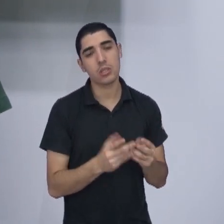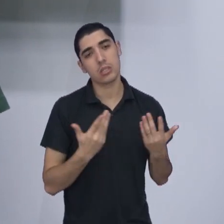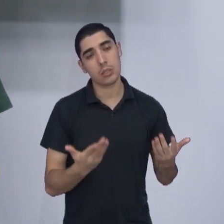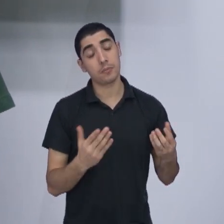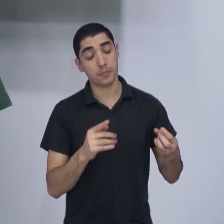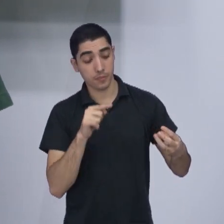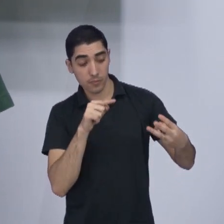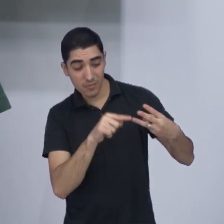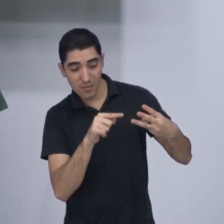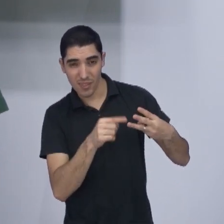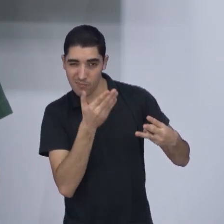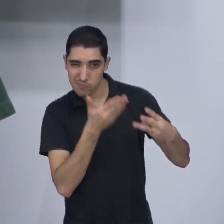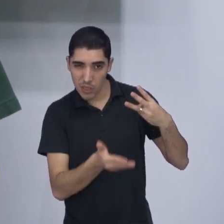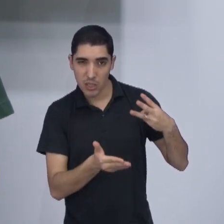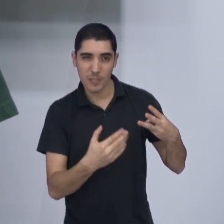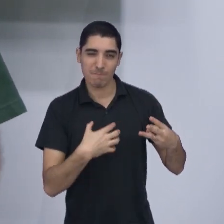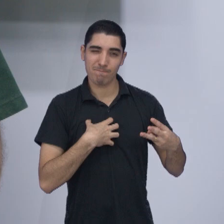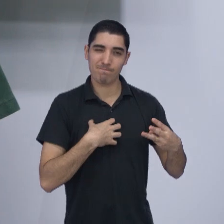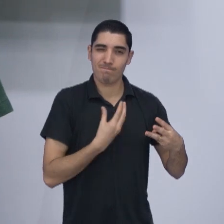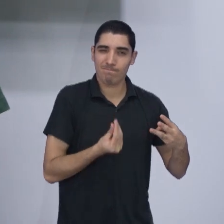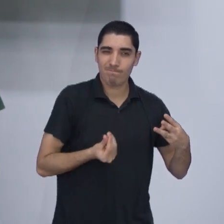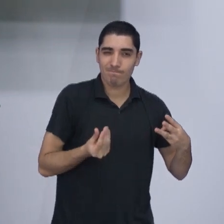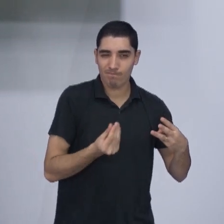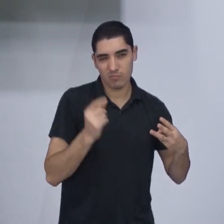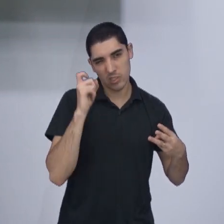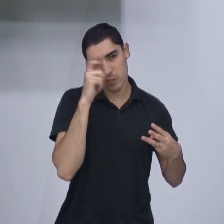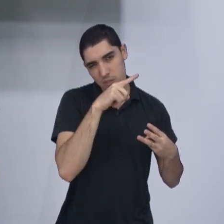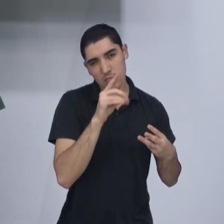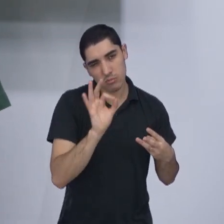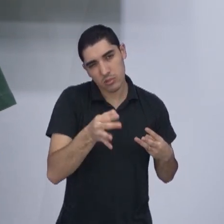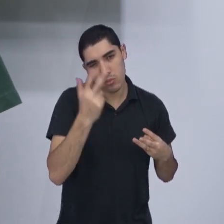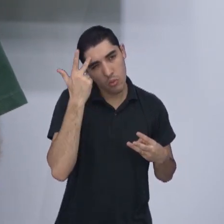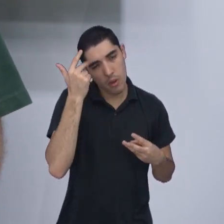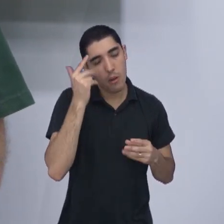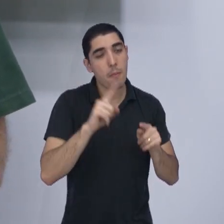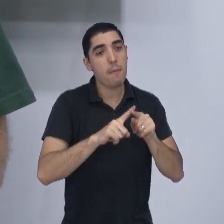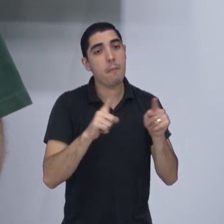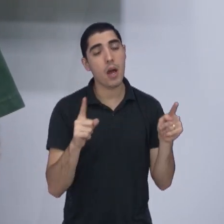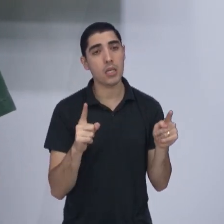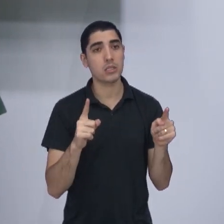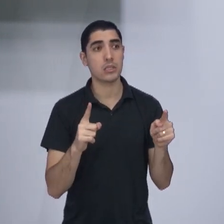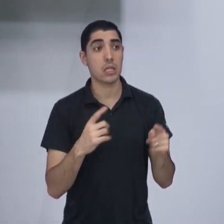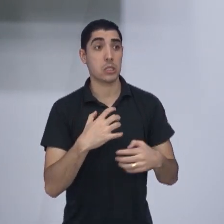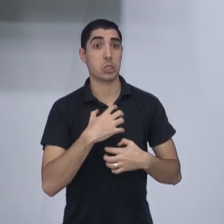que, enfim, é doída, toda derrota é doída, mas que não pesa tanto